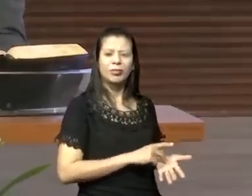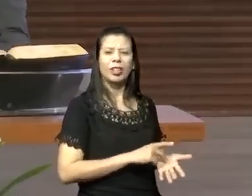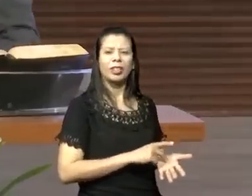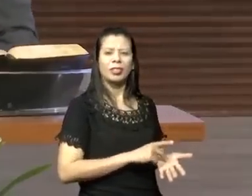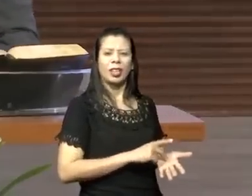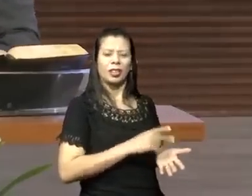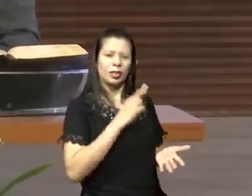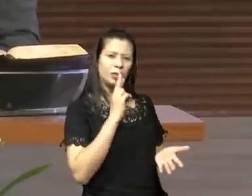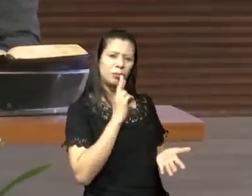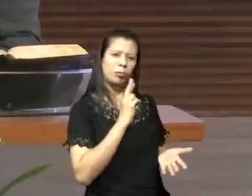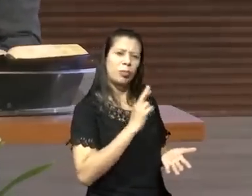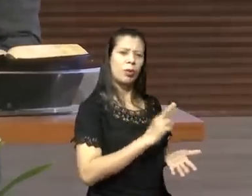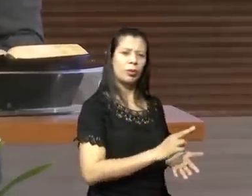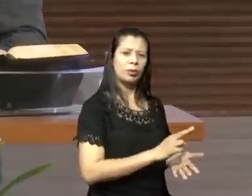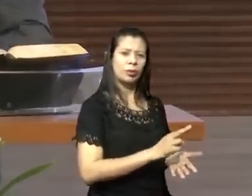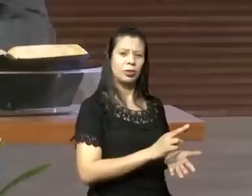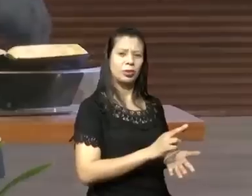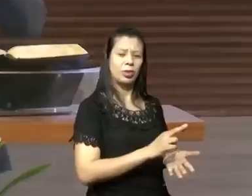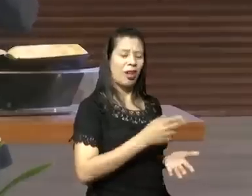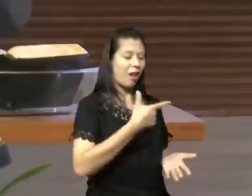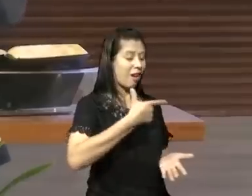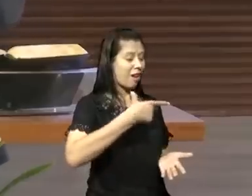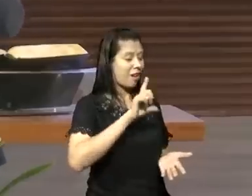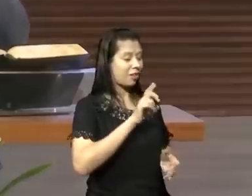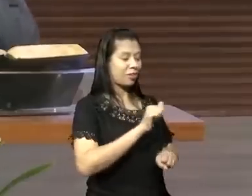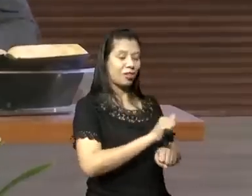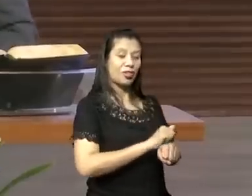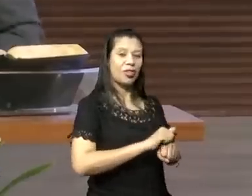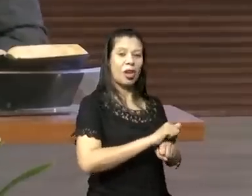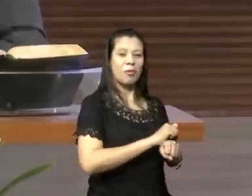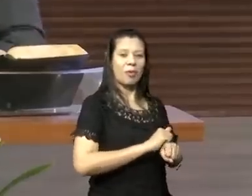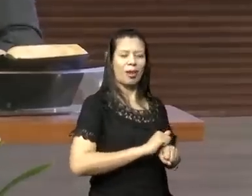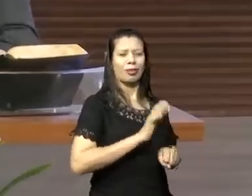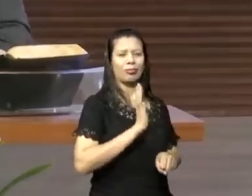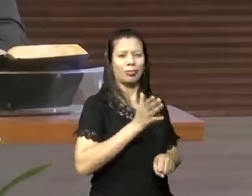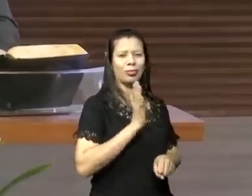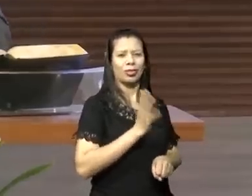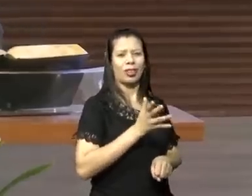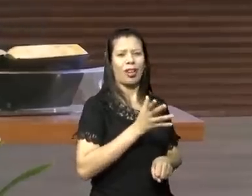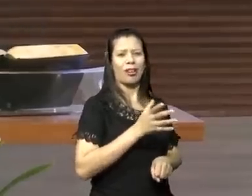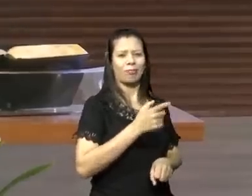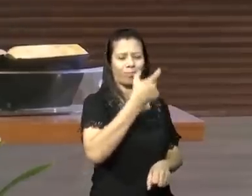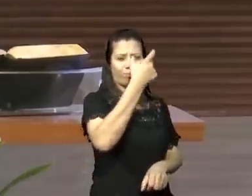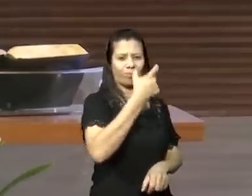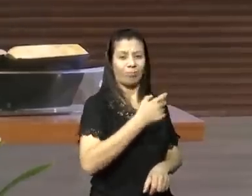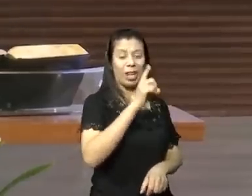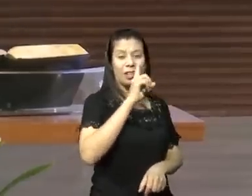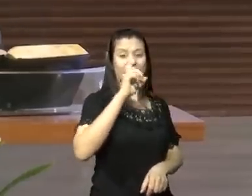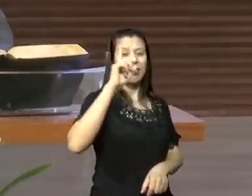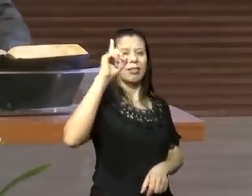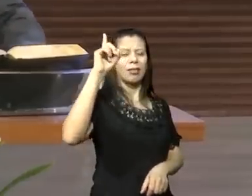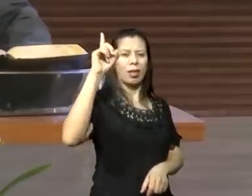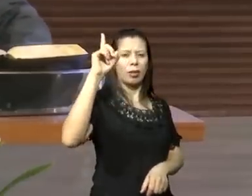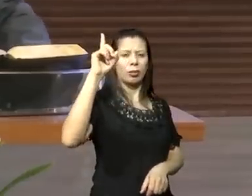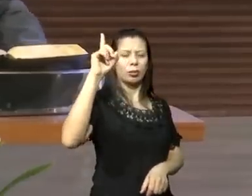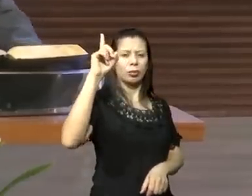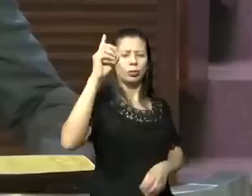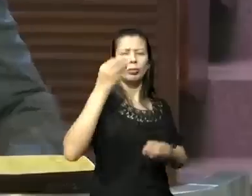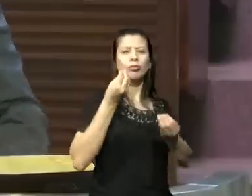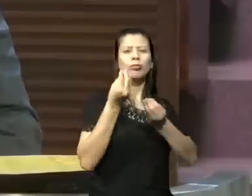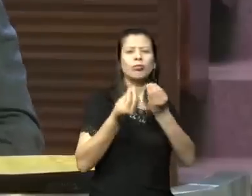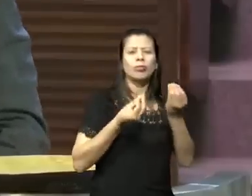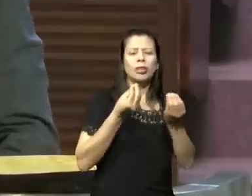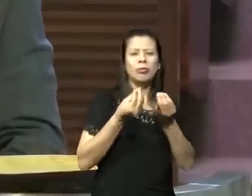vos digo antes que Abraão existisse eu sou agora eu vou pedir que você Feche aqui